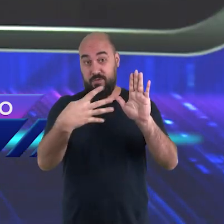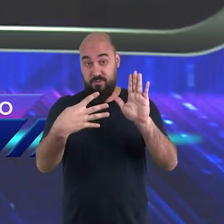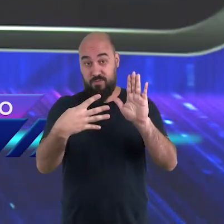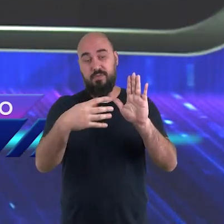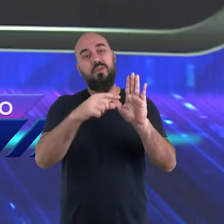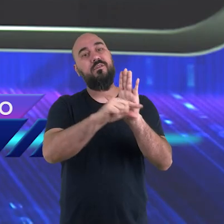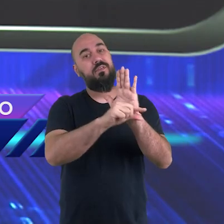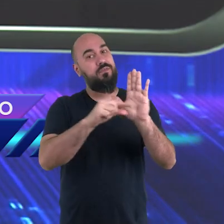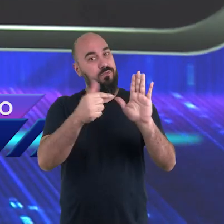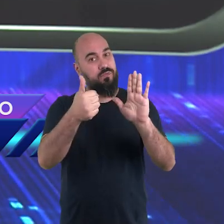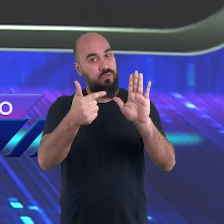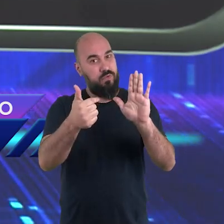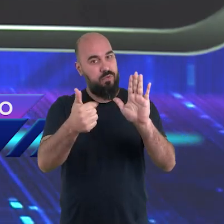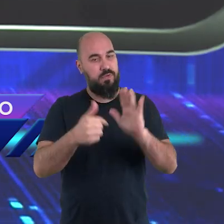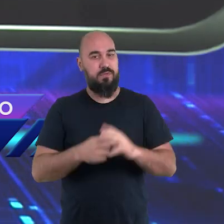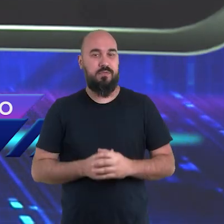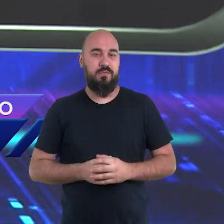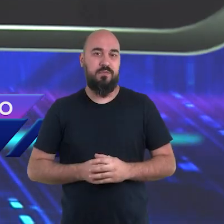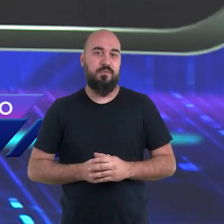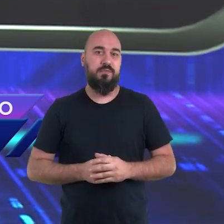versículo 12. Deixa eu achar aqui.